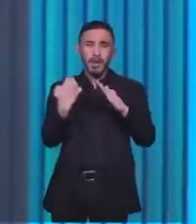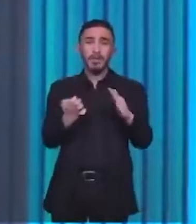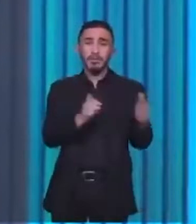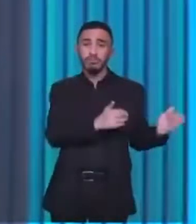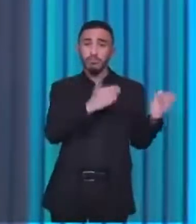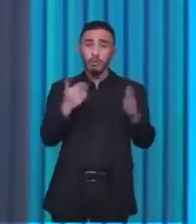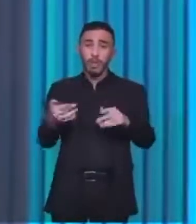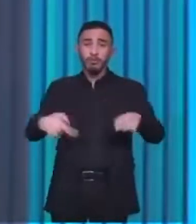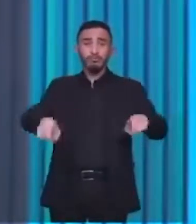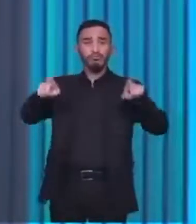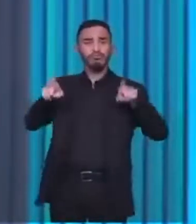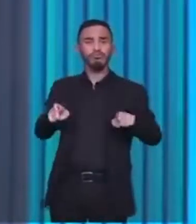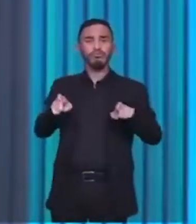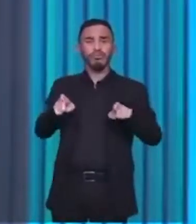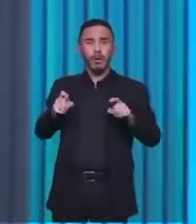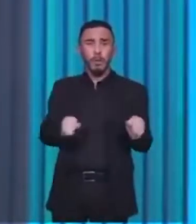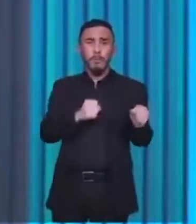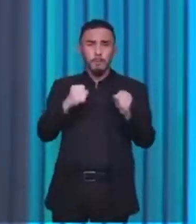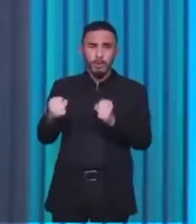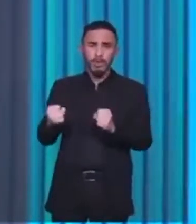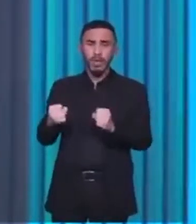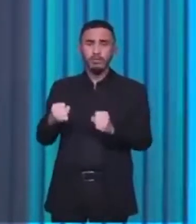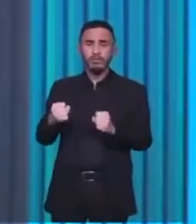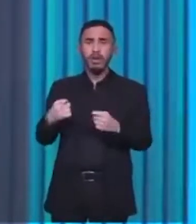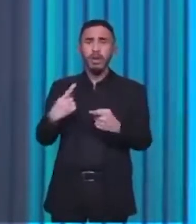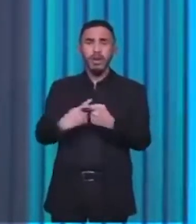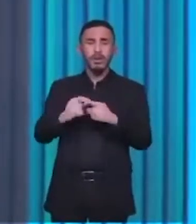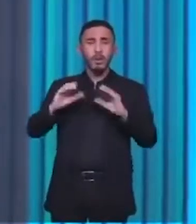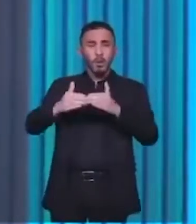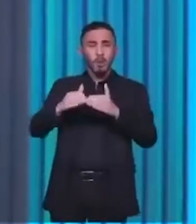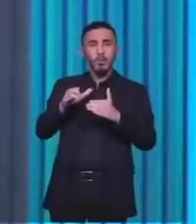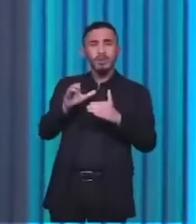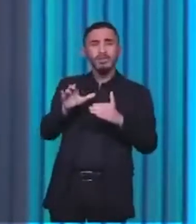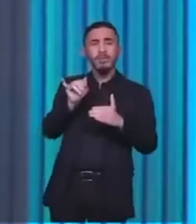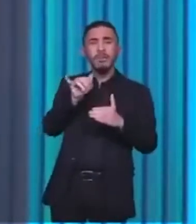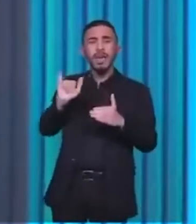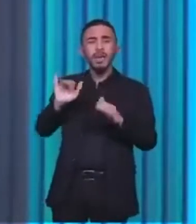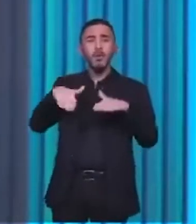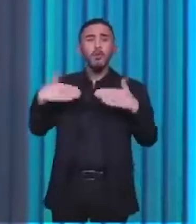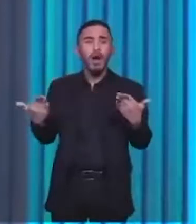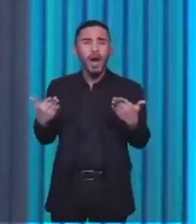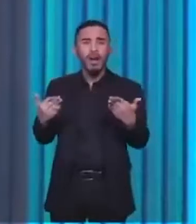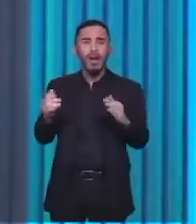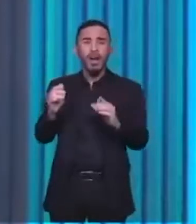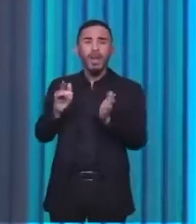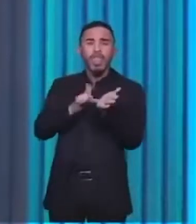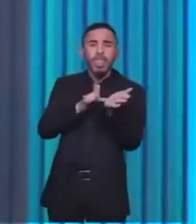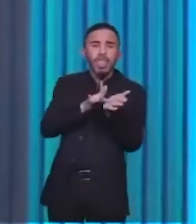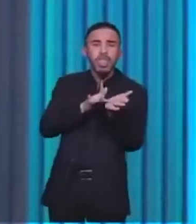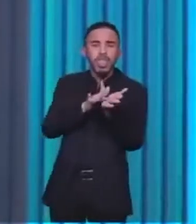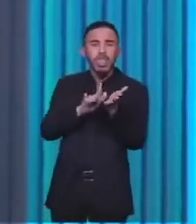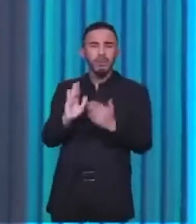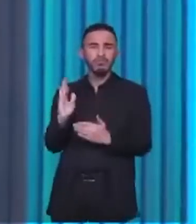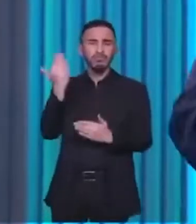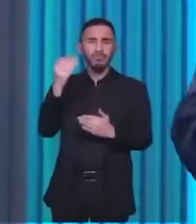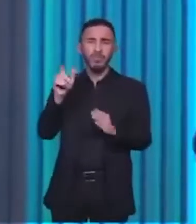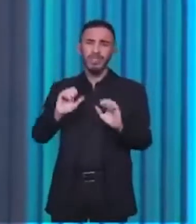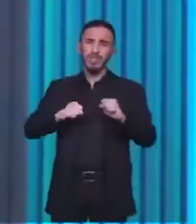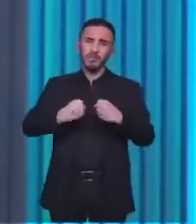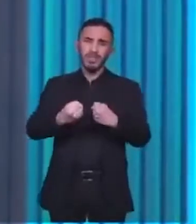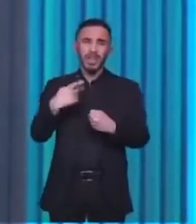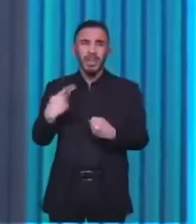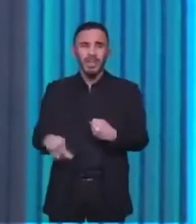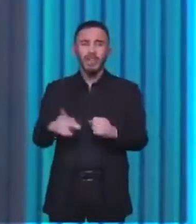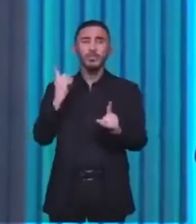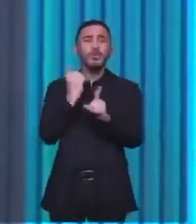tua chegada ao poder. Que CPI é essa da farsa que você vem defender aqui? O que